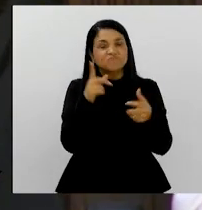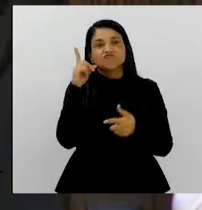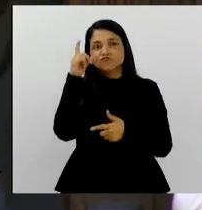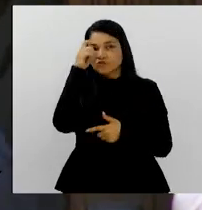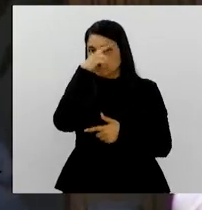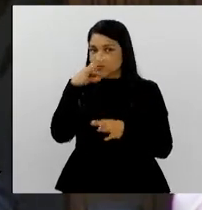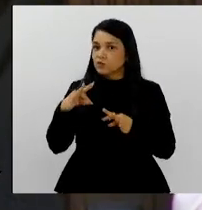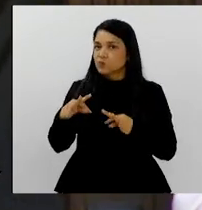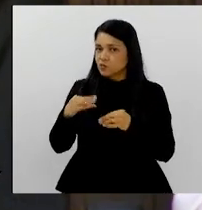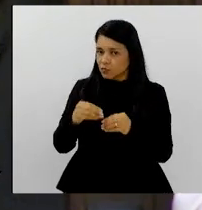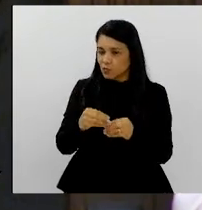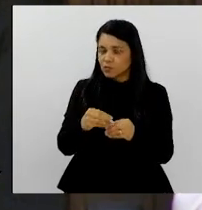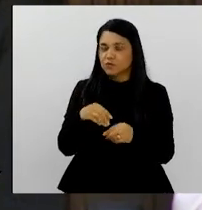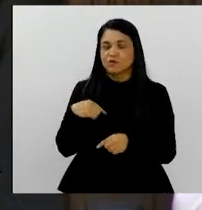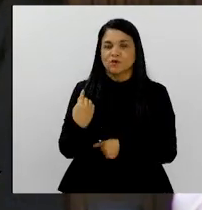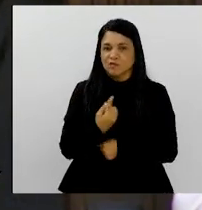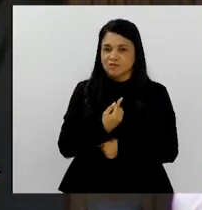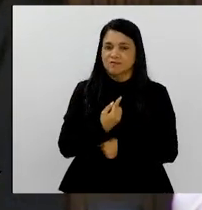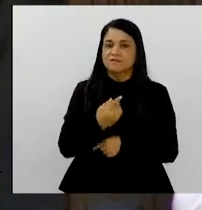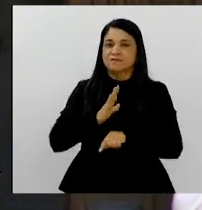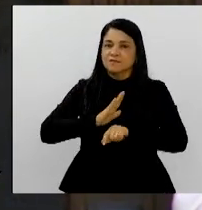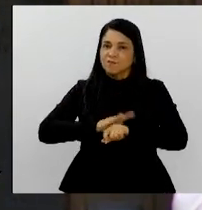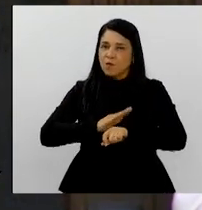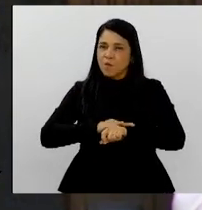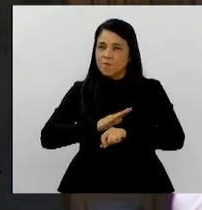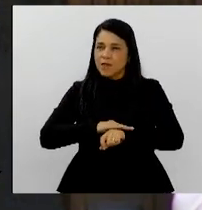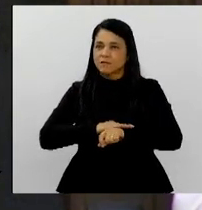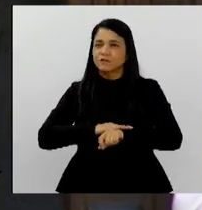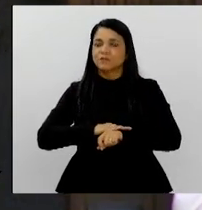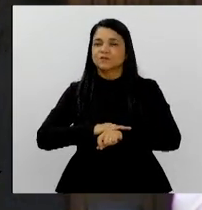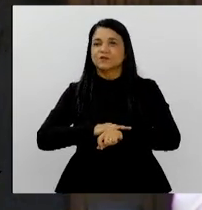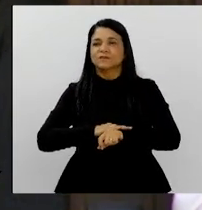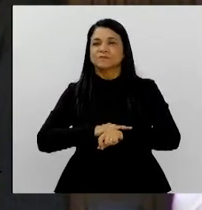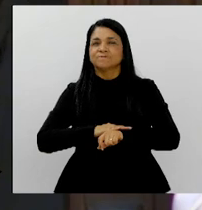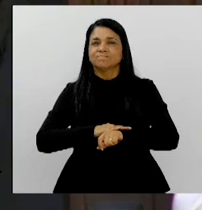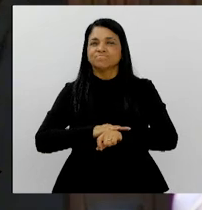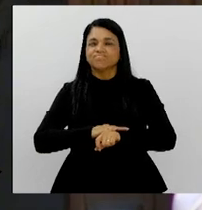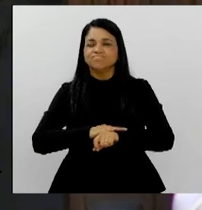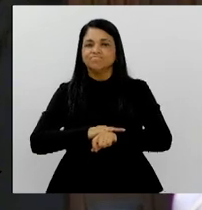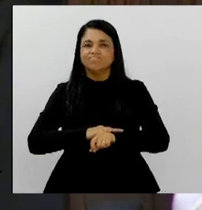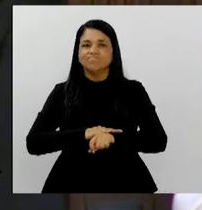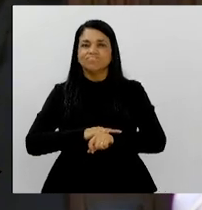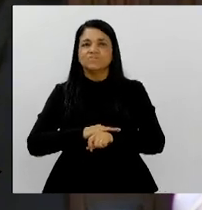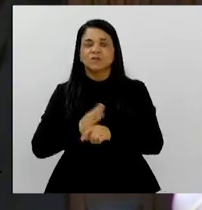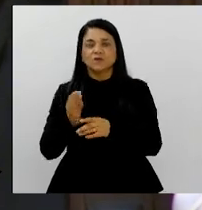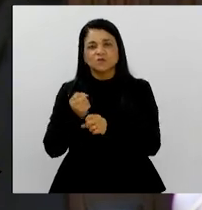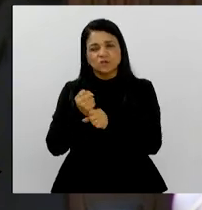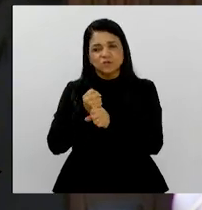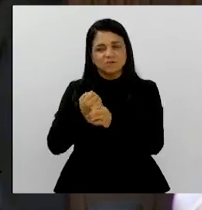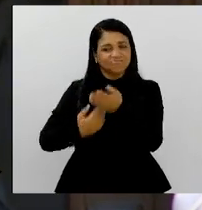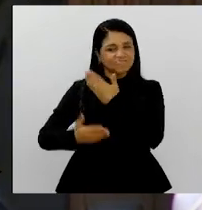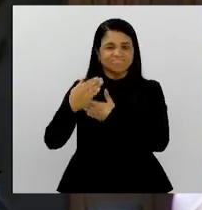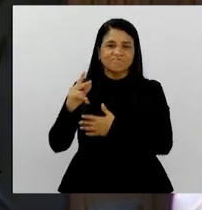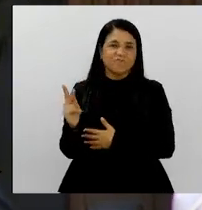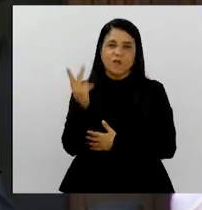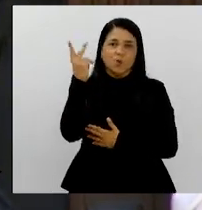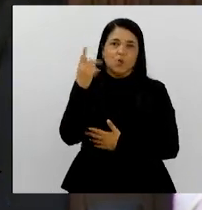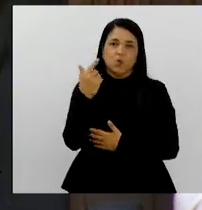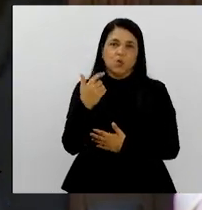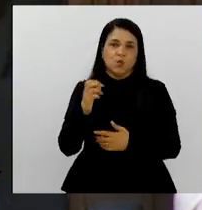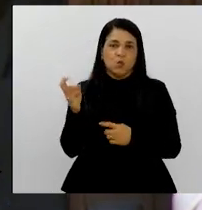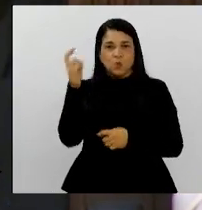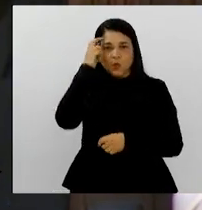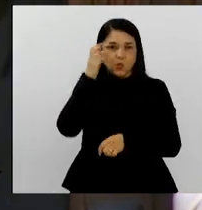nós passar por esse momento, desse hiato de alguns anos atrás, onde a cultura não foi valorizada, onde